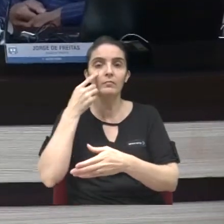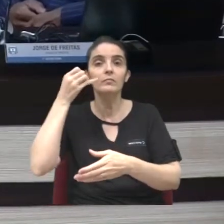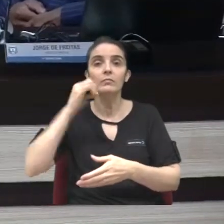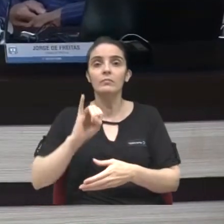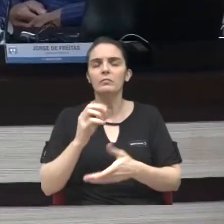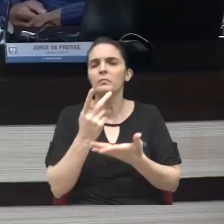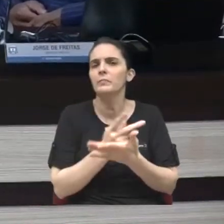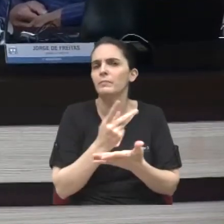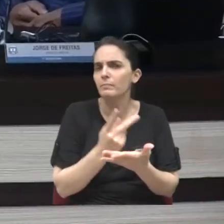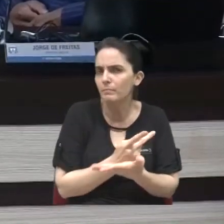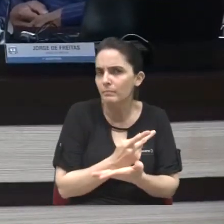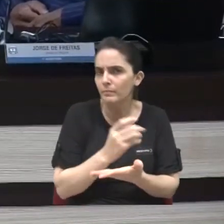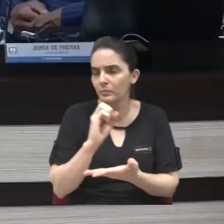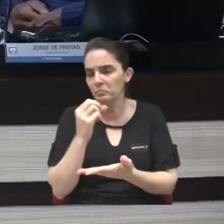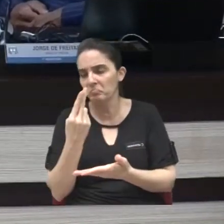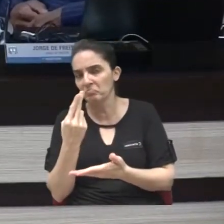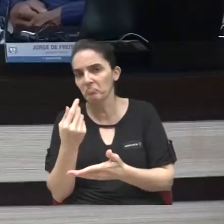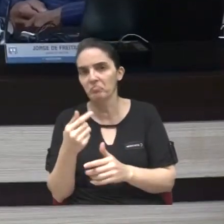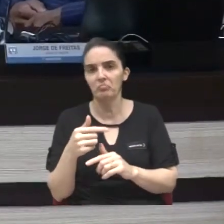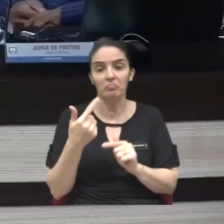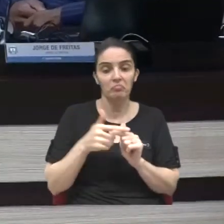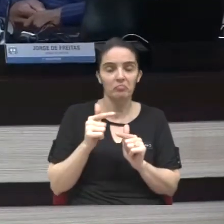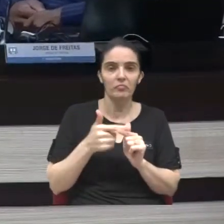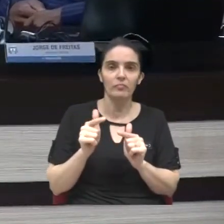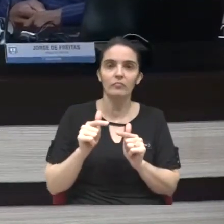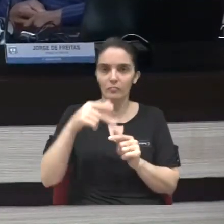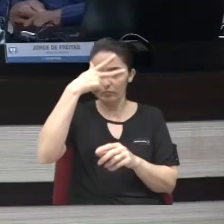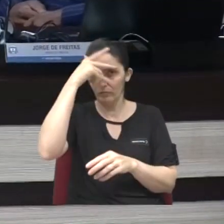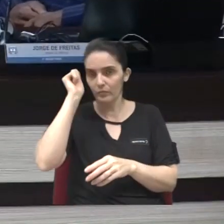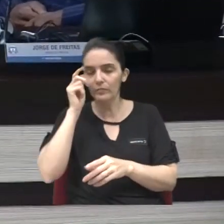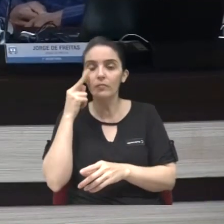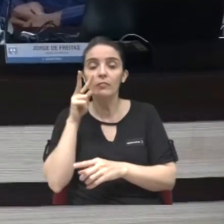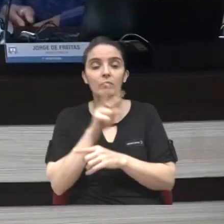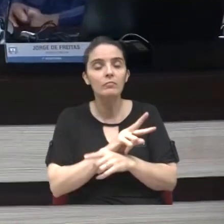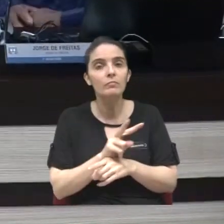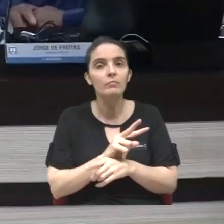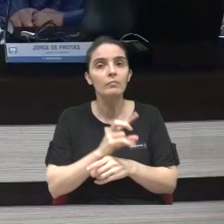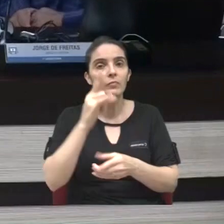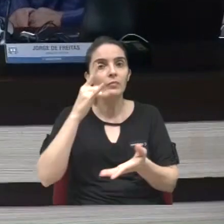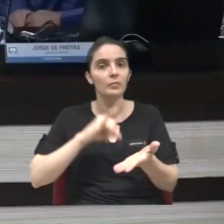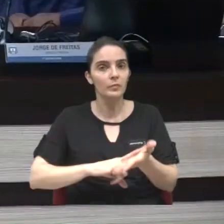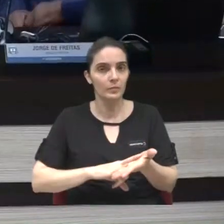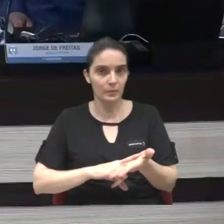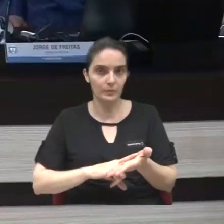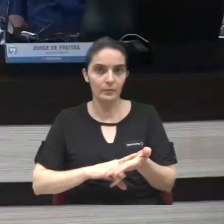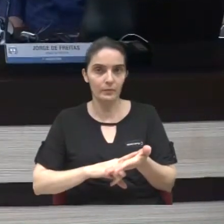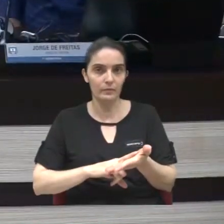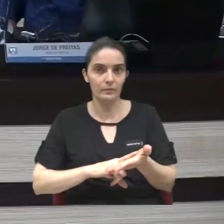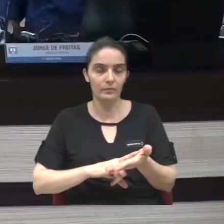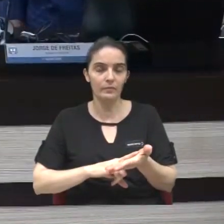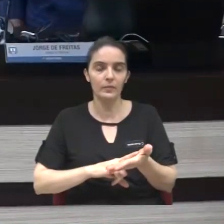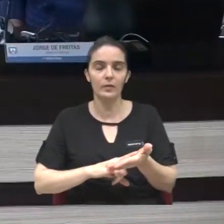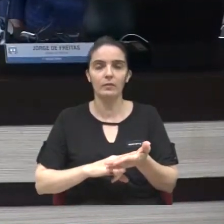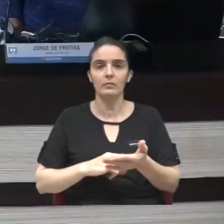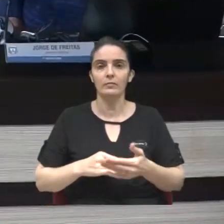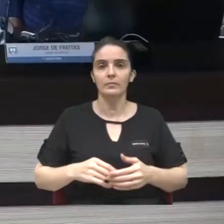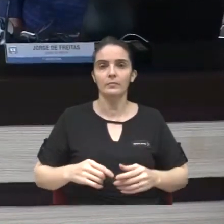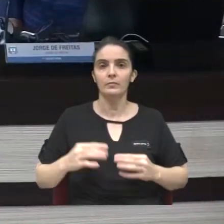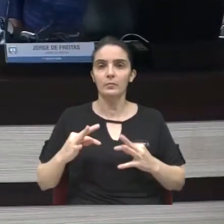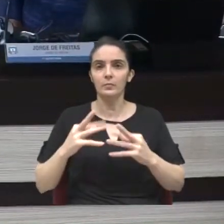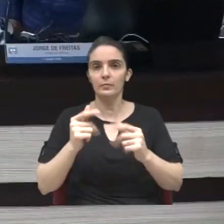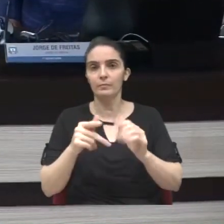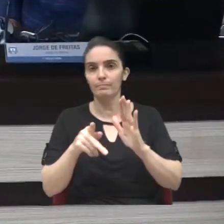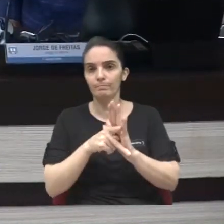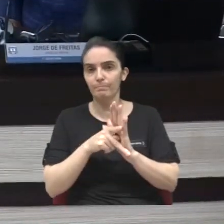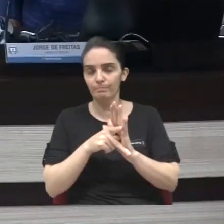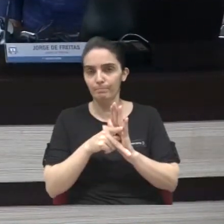pela Prefeitura Municipal de Limeira na fiscalização do contrato de concessão da gestão dos sistemas e serviços de saneamento básico